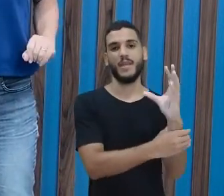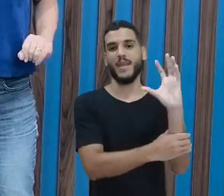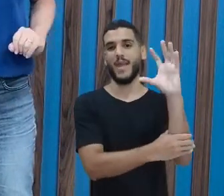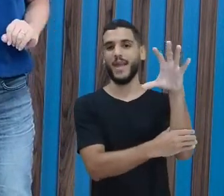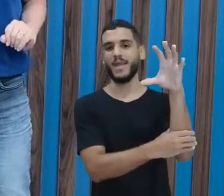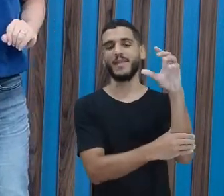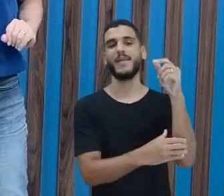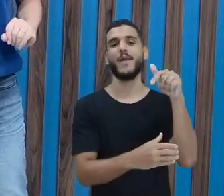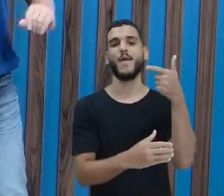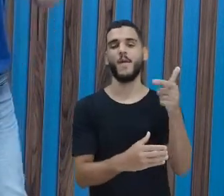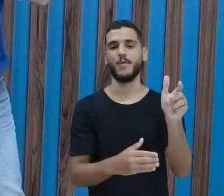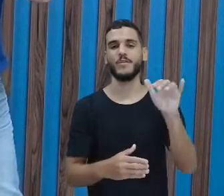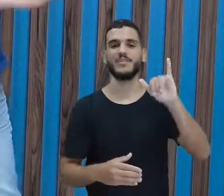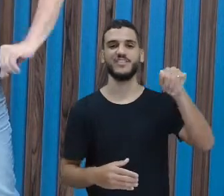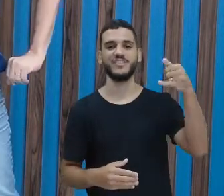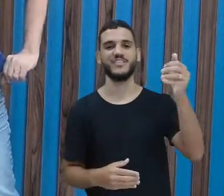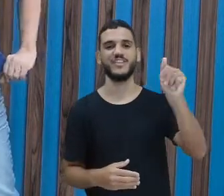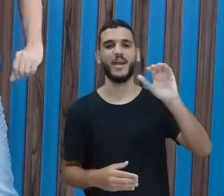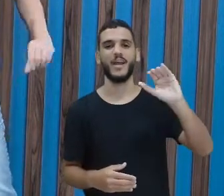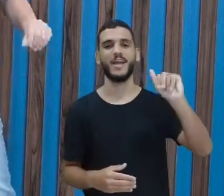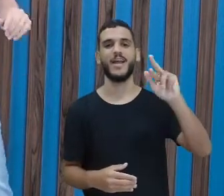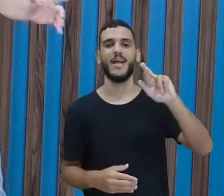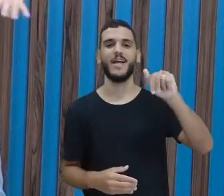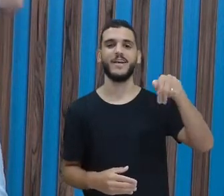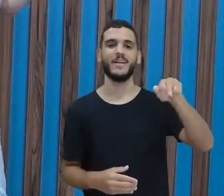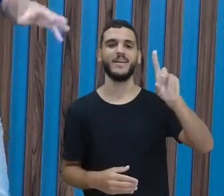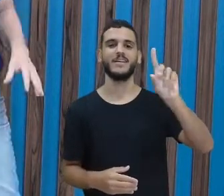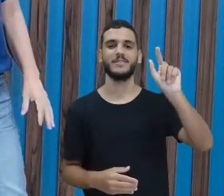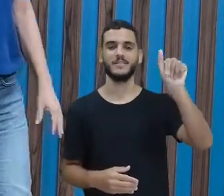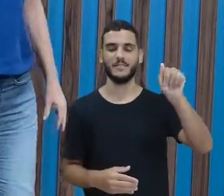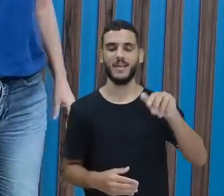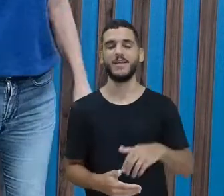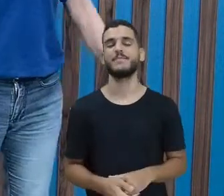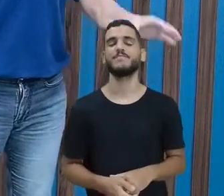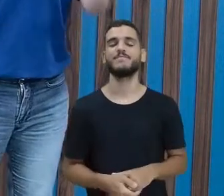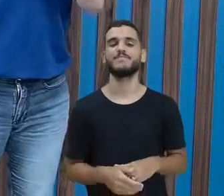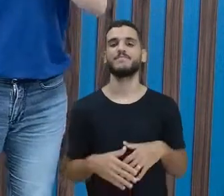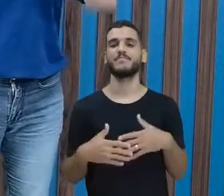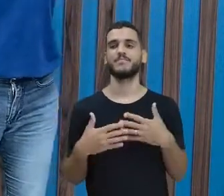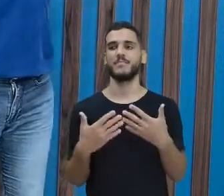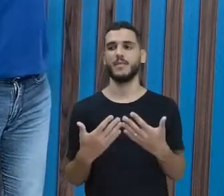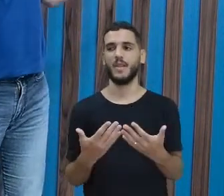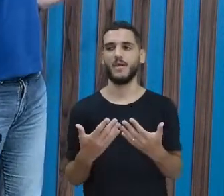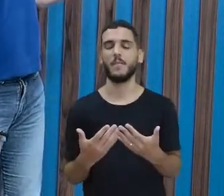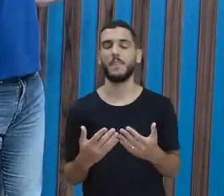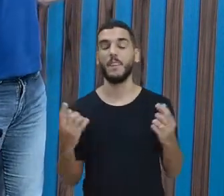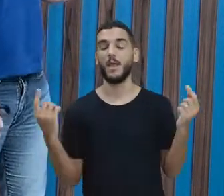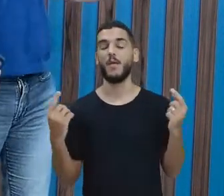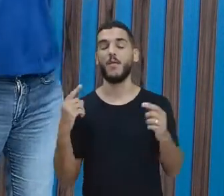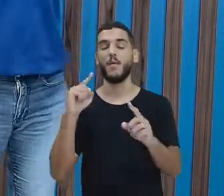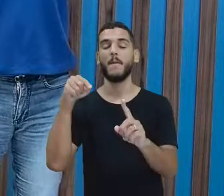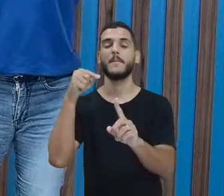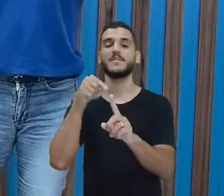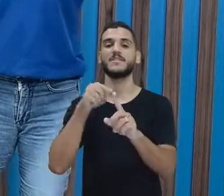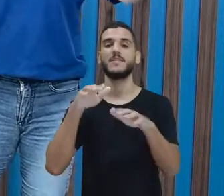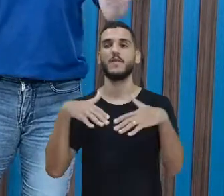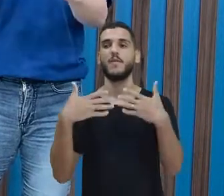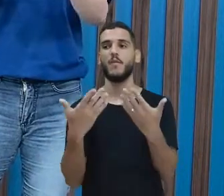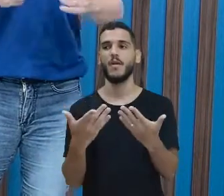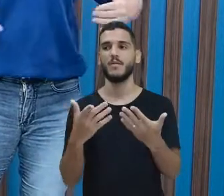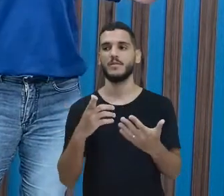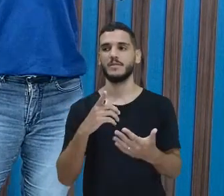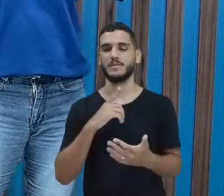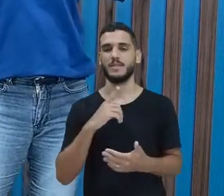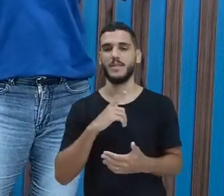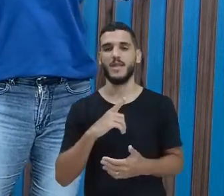a professora Abigail acertou. Também Marieta acertou, viu? Que ele queria fazer tudo junto ali. Mas o objetivo maior dele era colocar uma